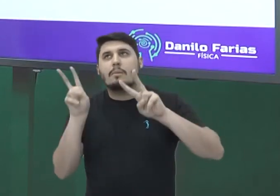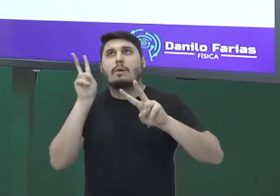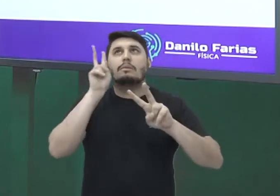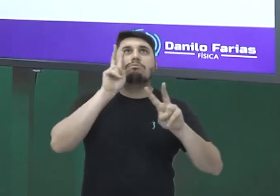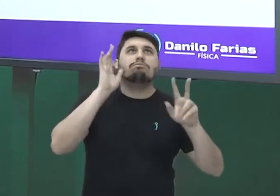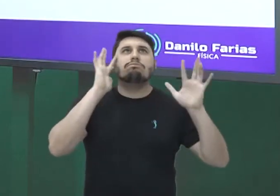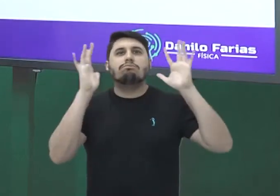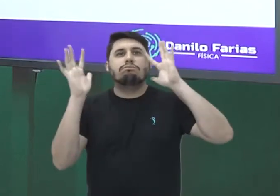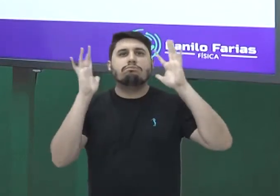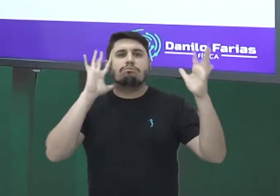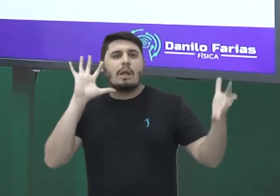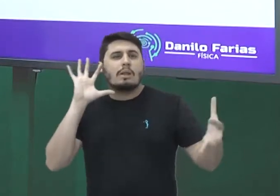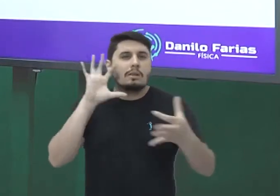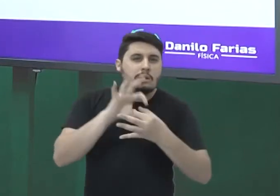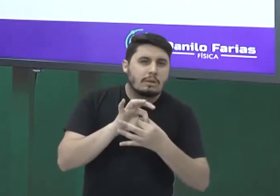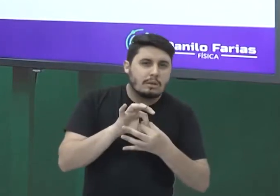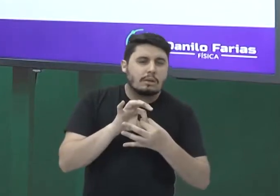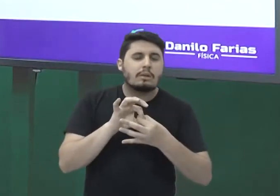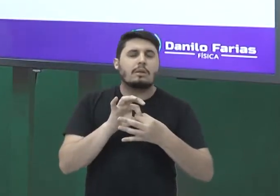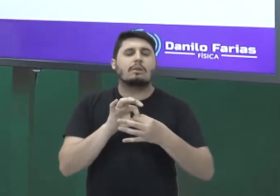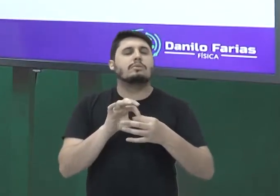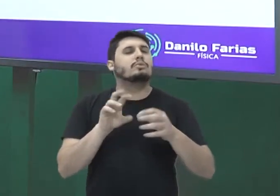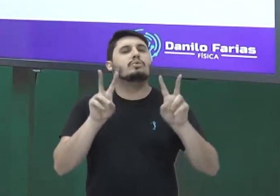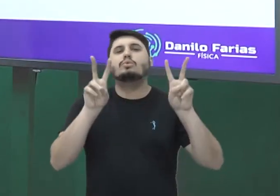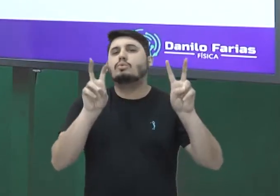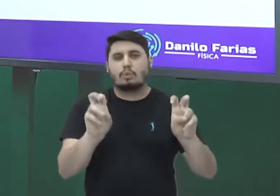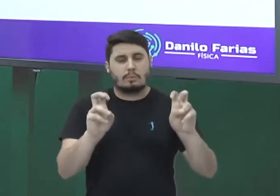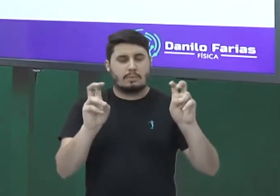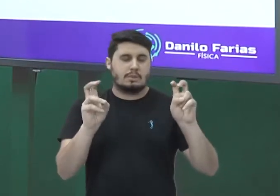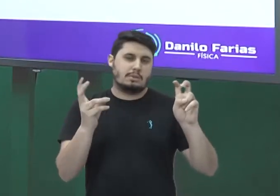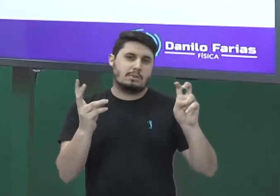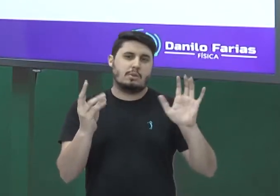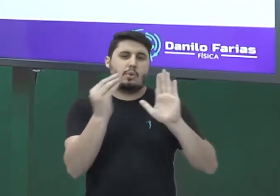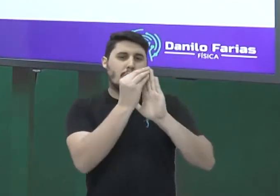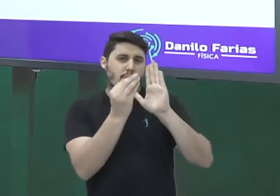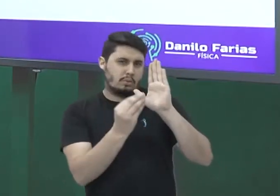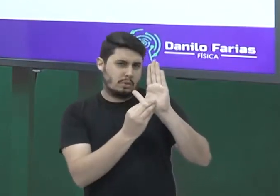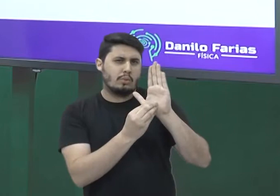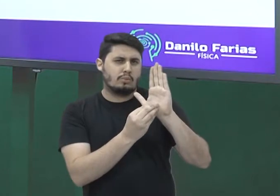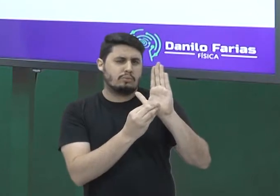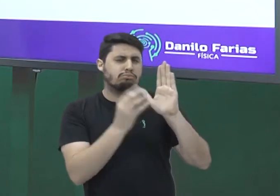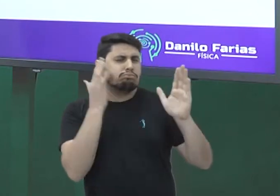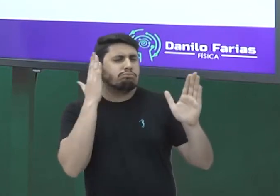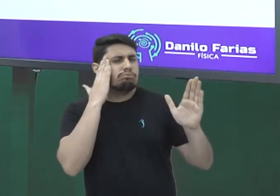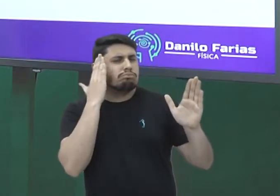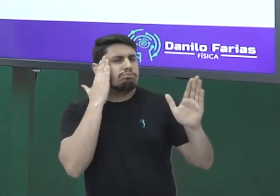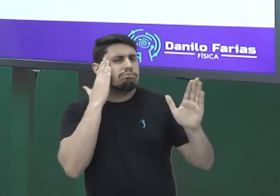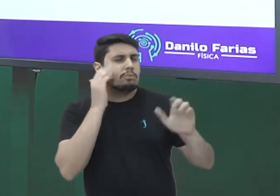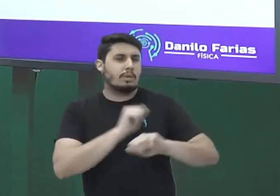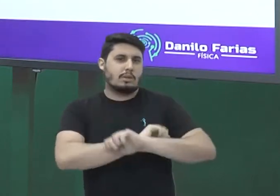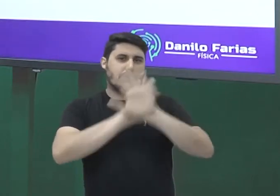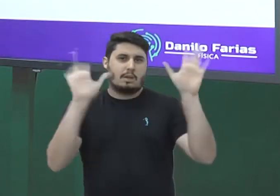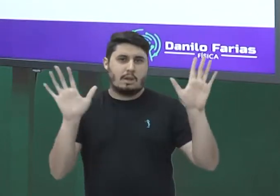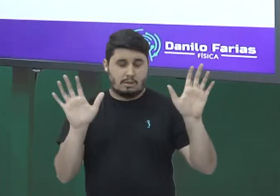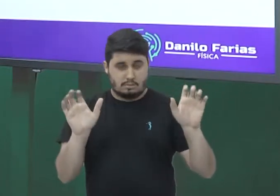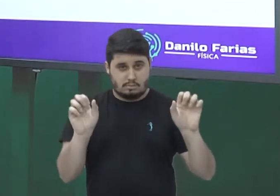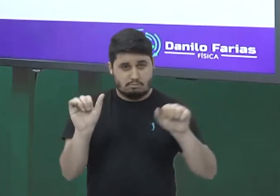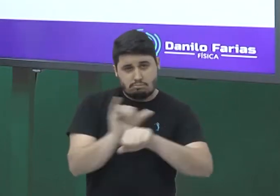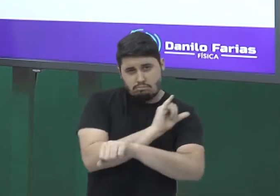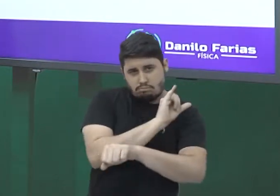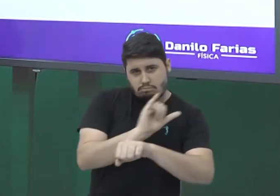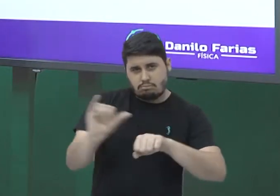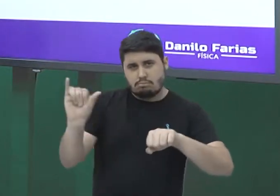tentar entender esse conteúdo da melhor maneira possível. Tranquilo? Então eu vou te explicando partes